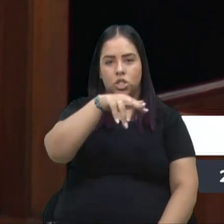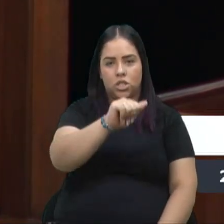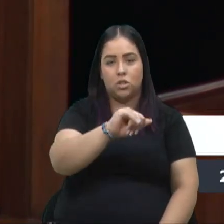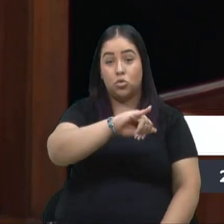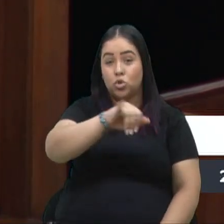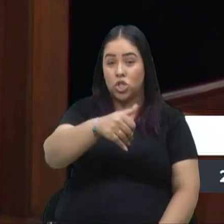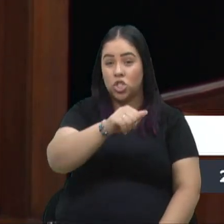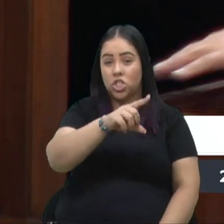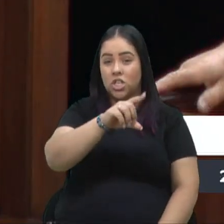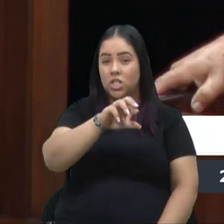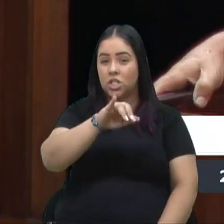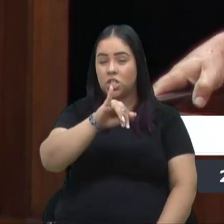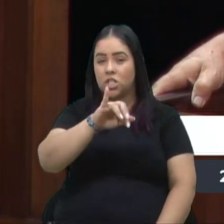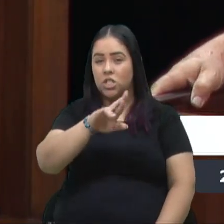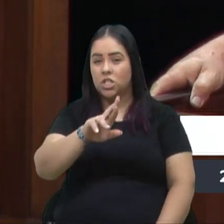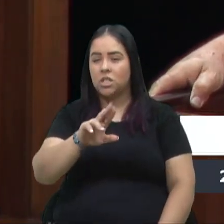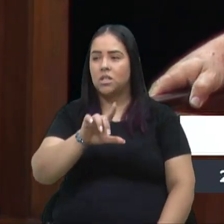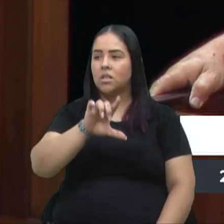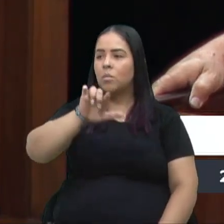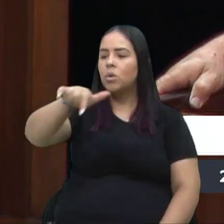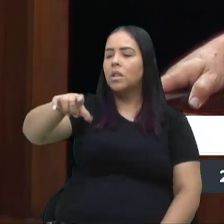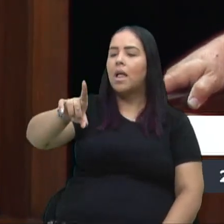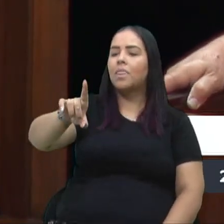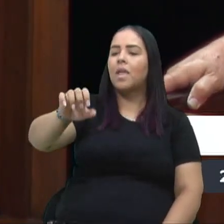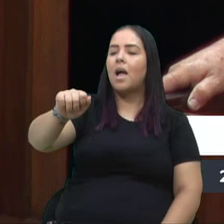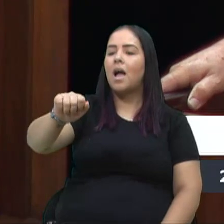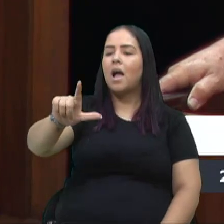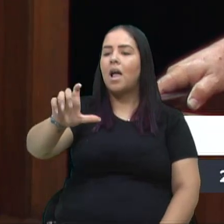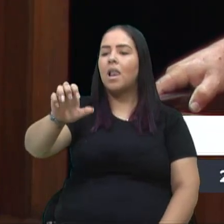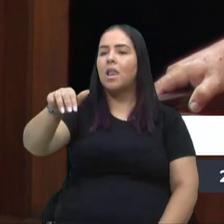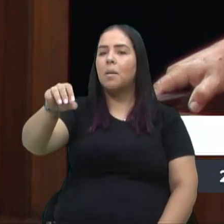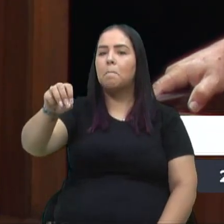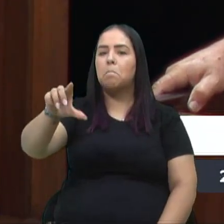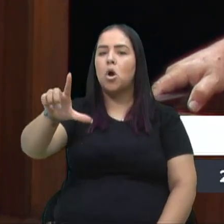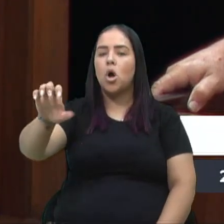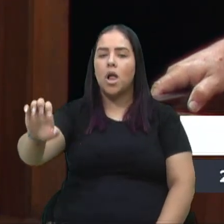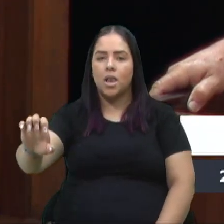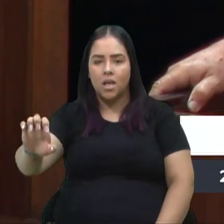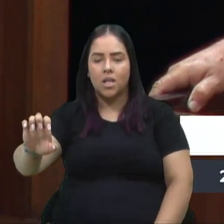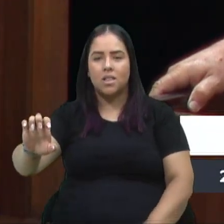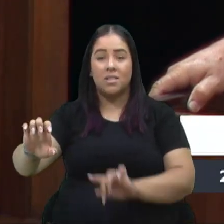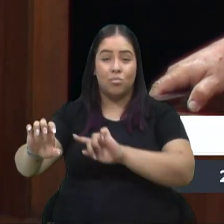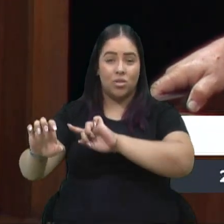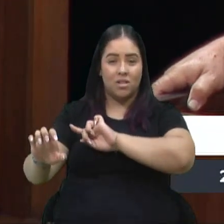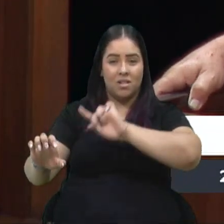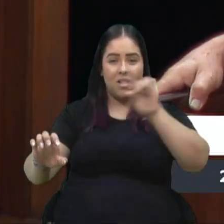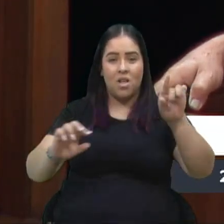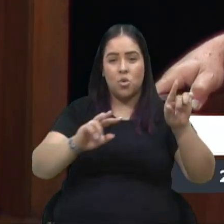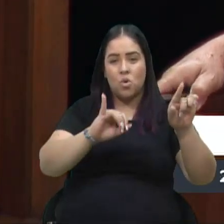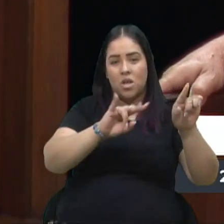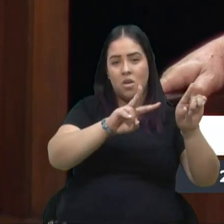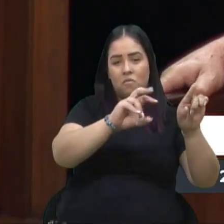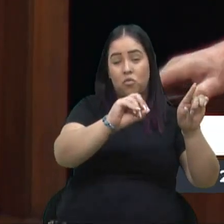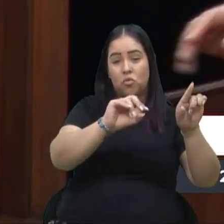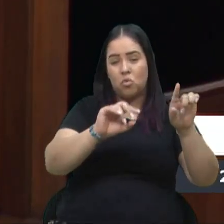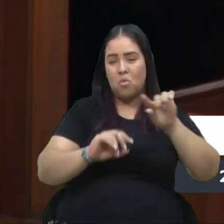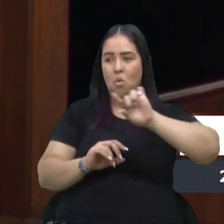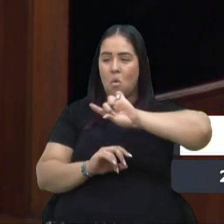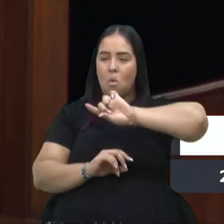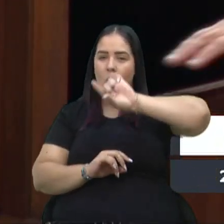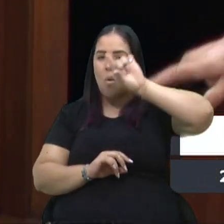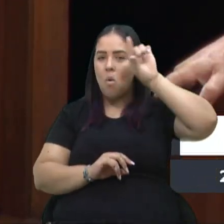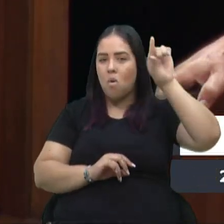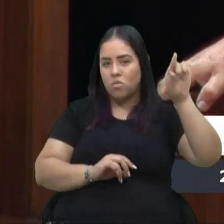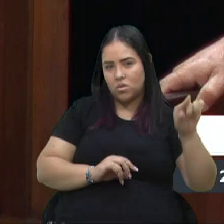dá lá embaixo no da alemão e depois ela sai por dentro lá nos vais ela dá lá no Ivo posse lá no outro lado logo